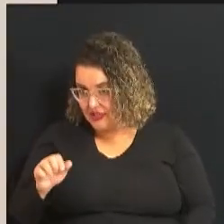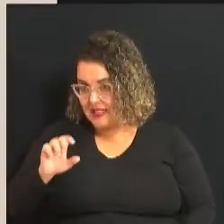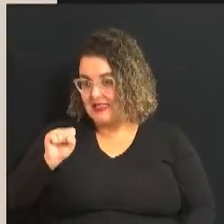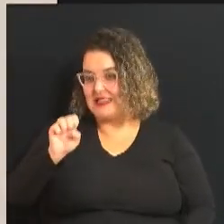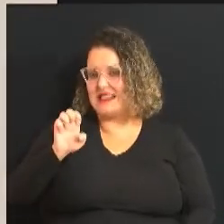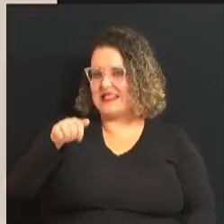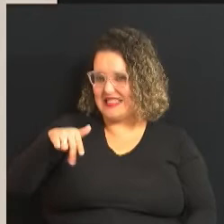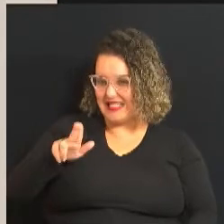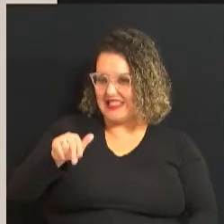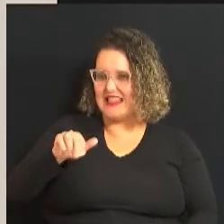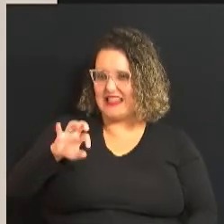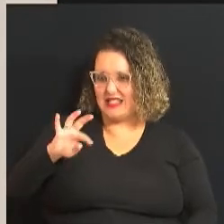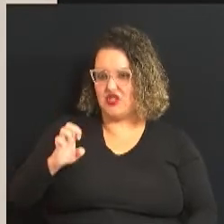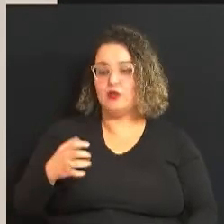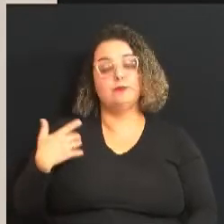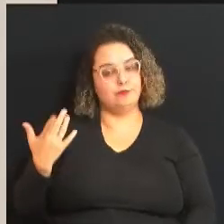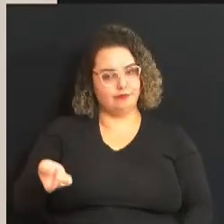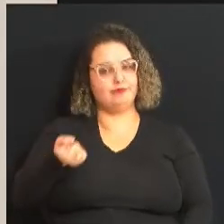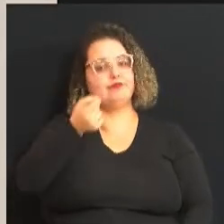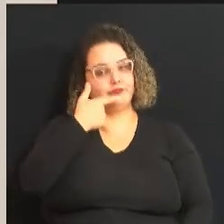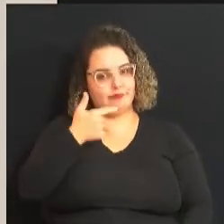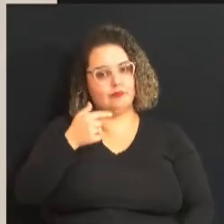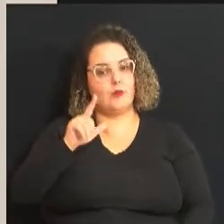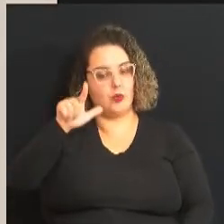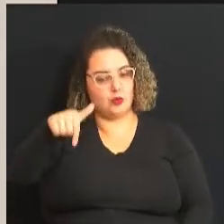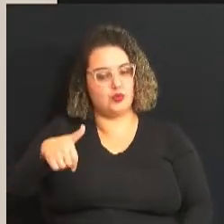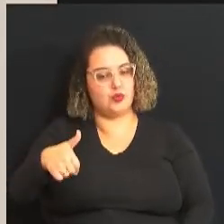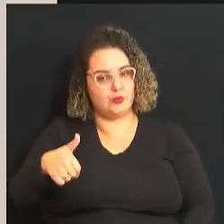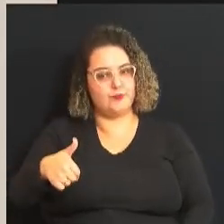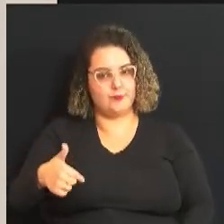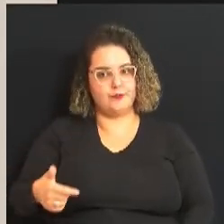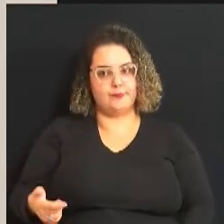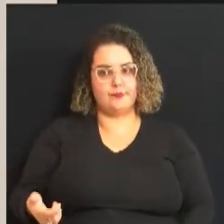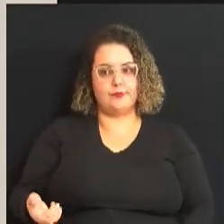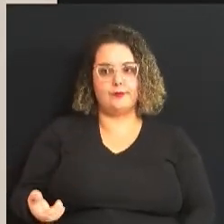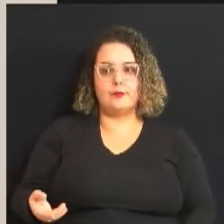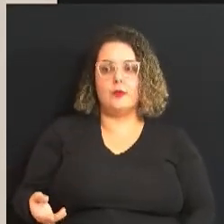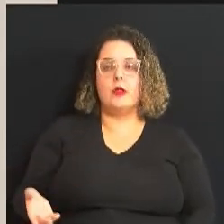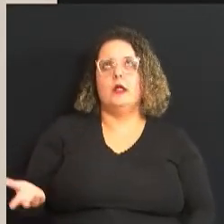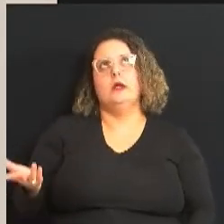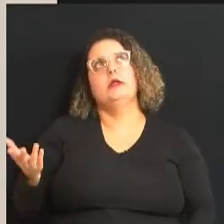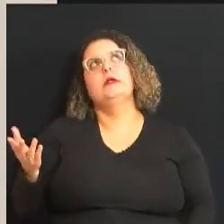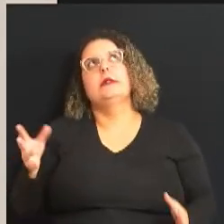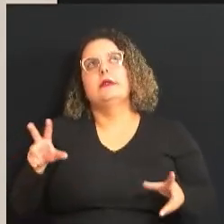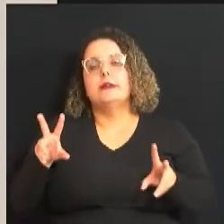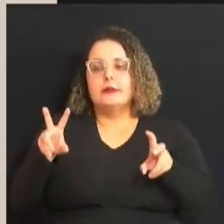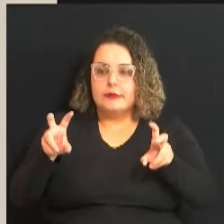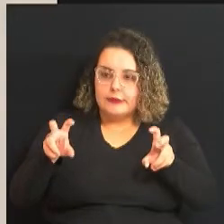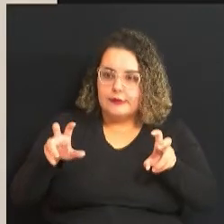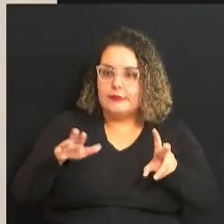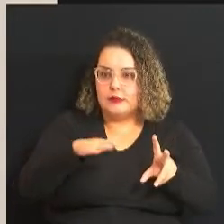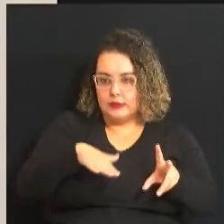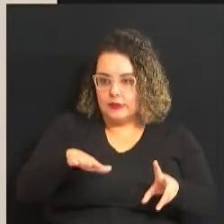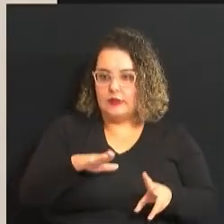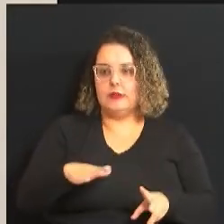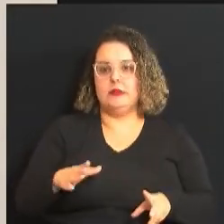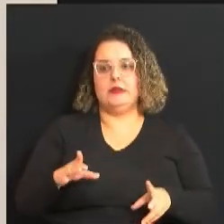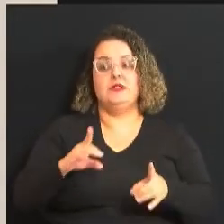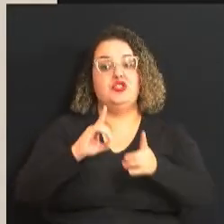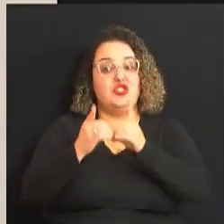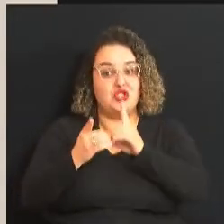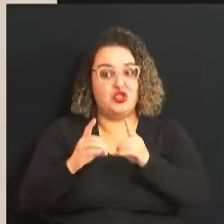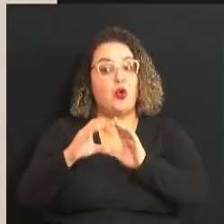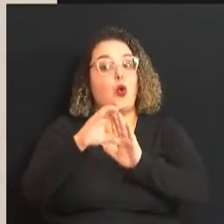Isso, essa pílula do dia seguinte precisa ser entendida assim. Ela está dentro, vamos dizer assim, didaticamente, ela vai estar dentro do capítulo